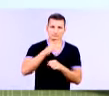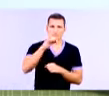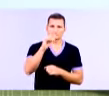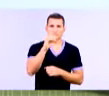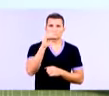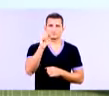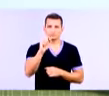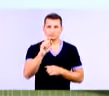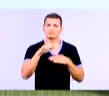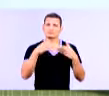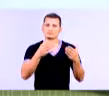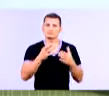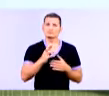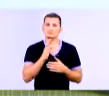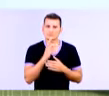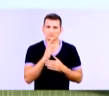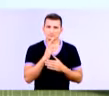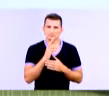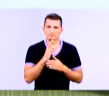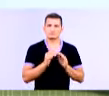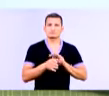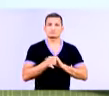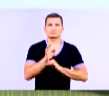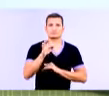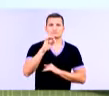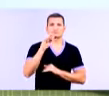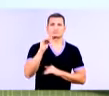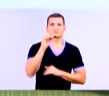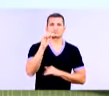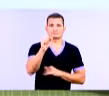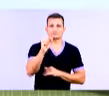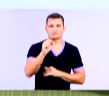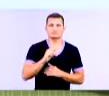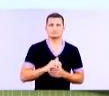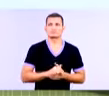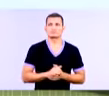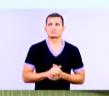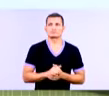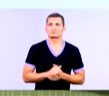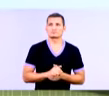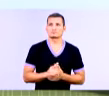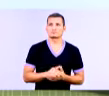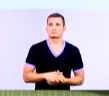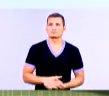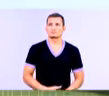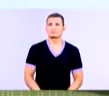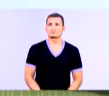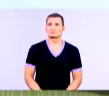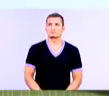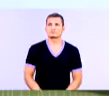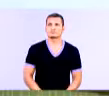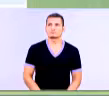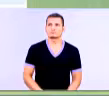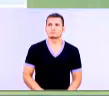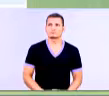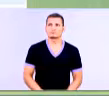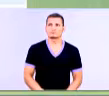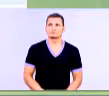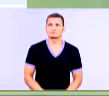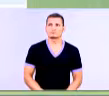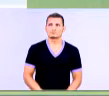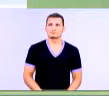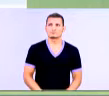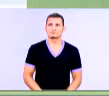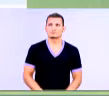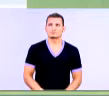qual vai ser a resposta que eu vou dar, saída de dados, né? E a atividade, gente, aí tem um